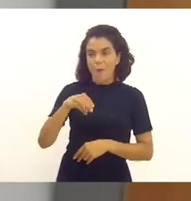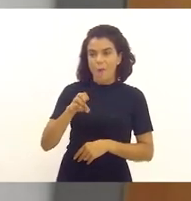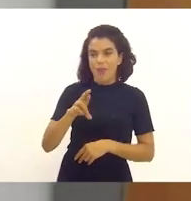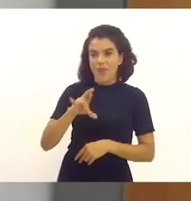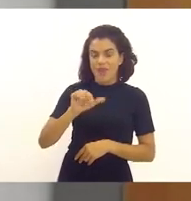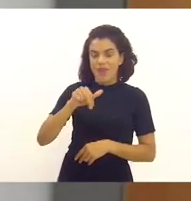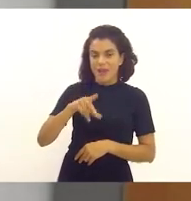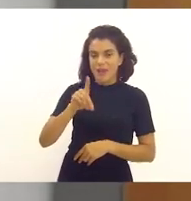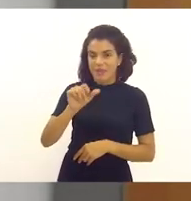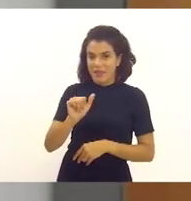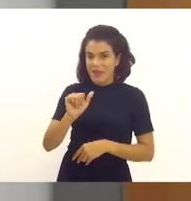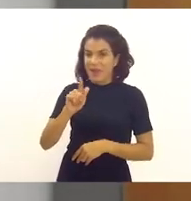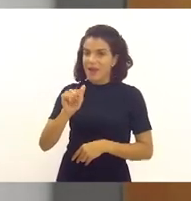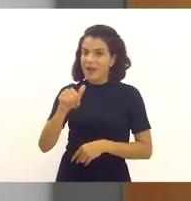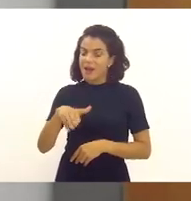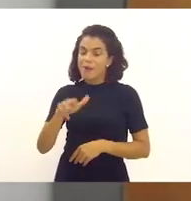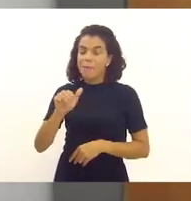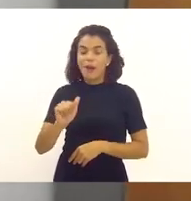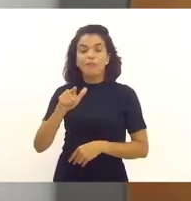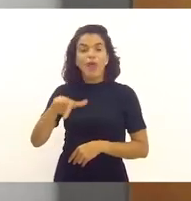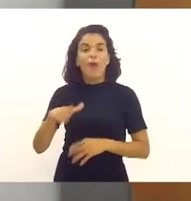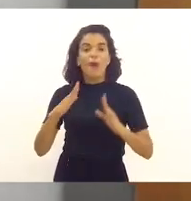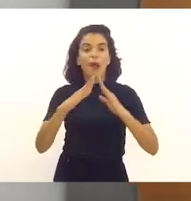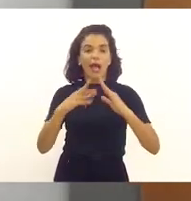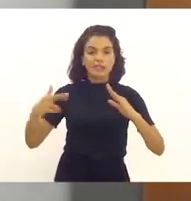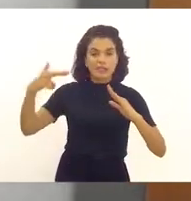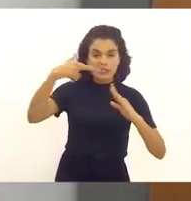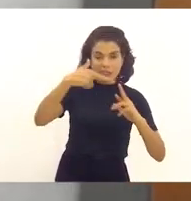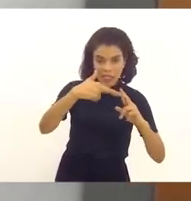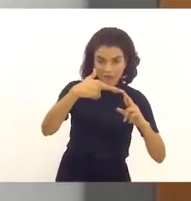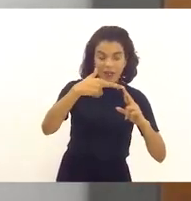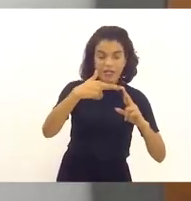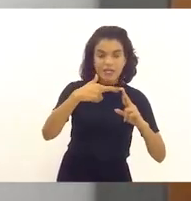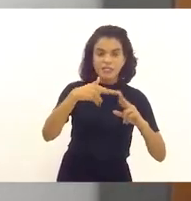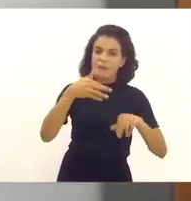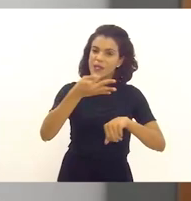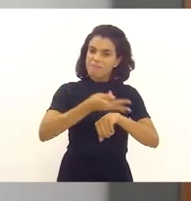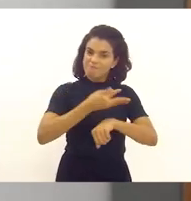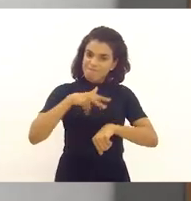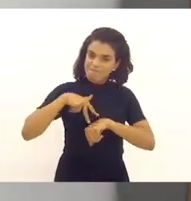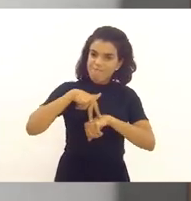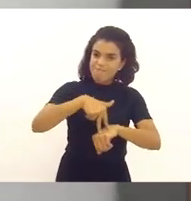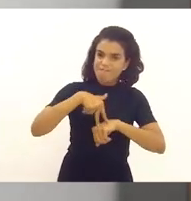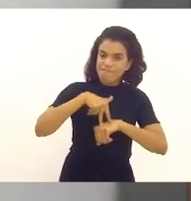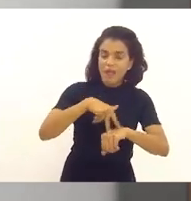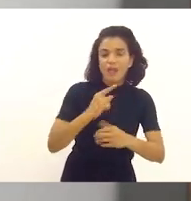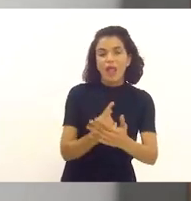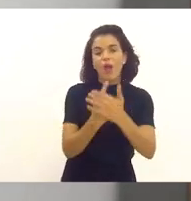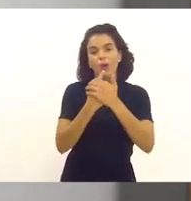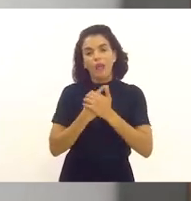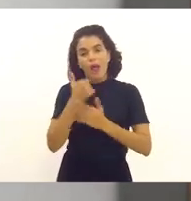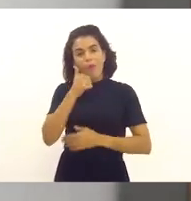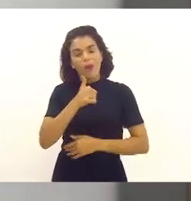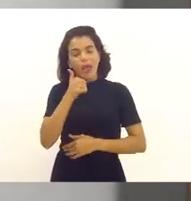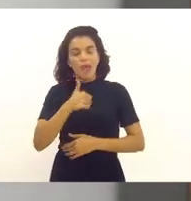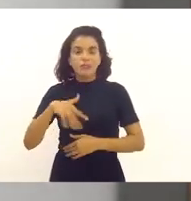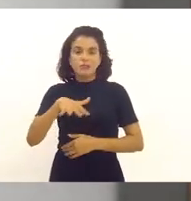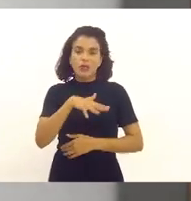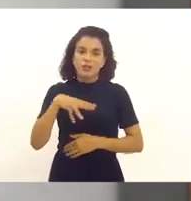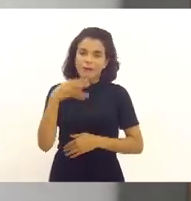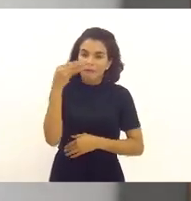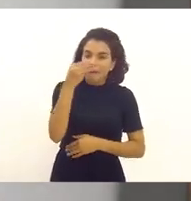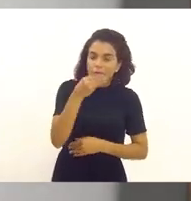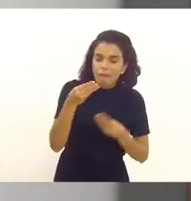a casa merenda Gama é um espaço não só de resistência Mas também de acolhimento para as mulheres em situação de vulnerabilidade social